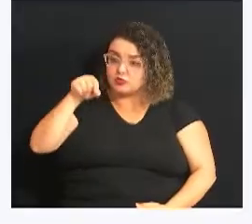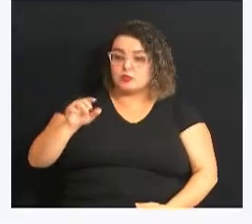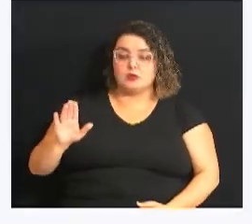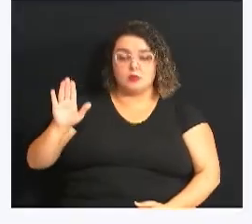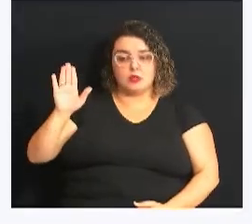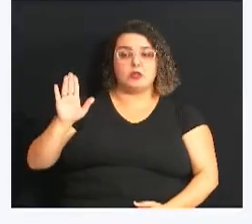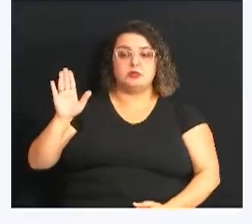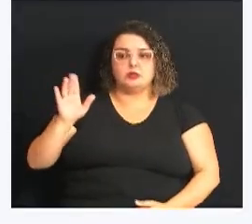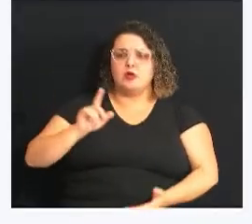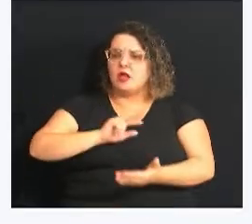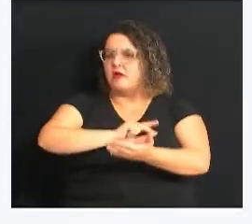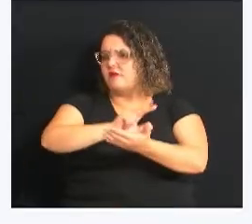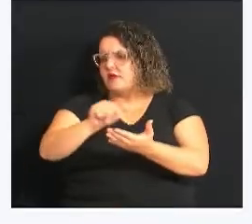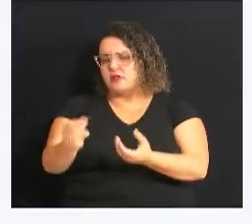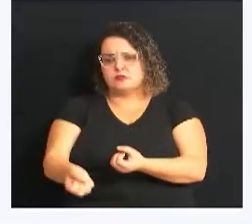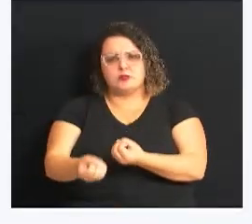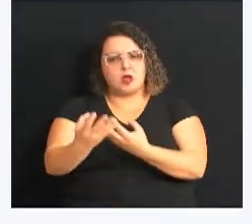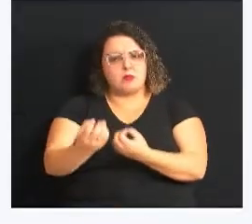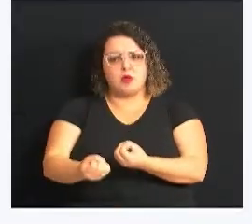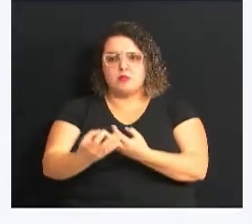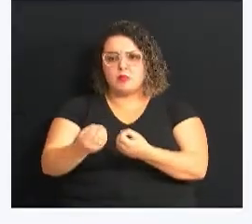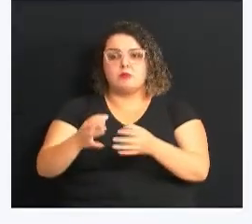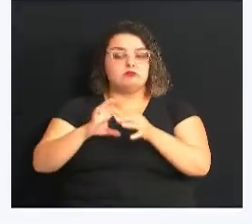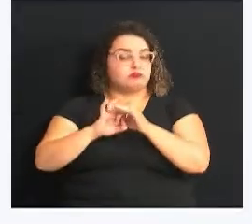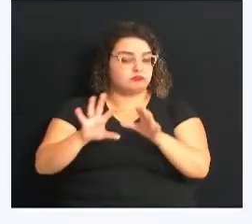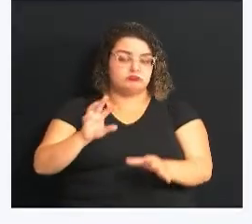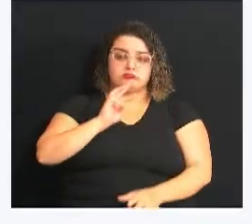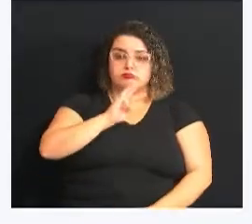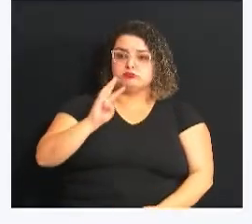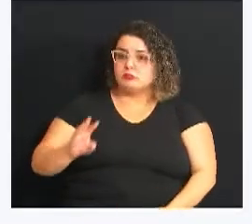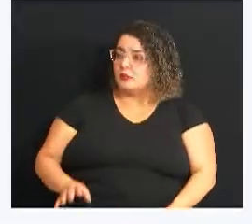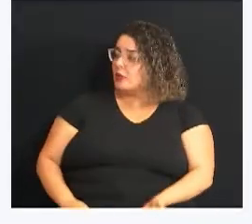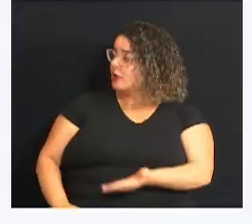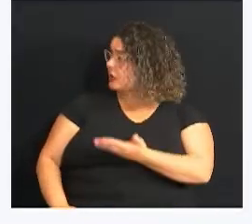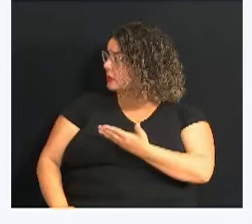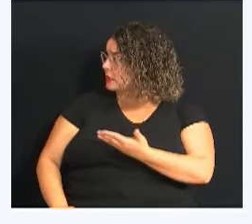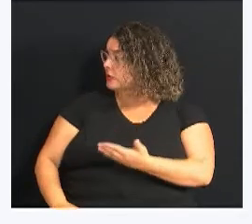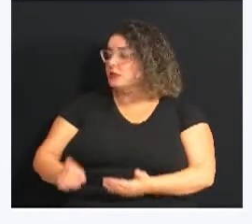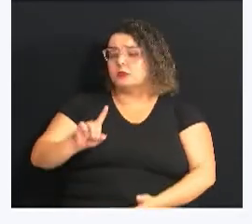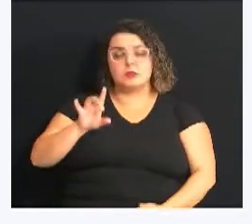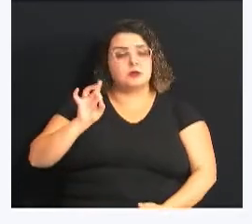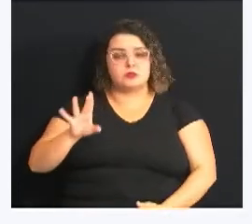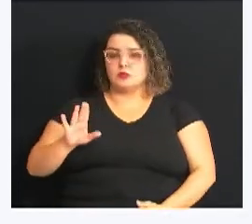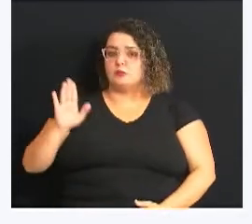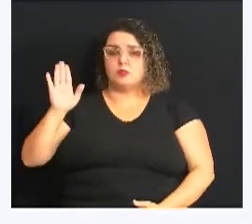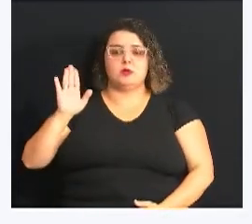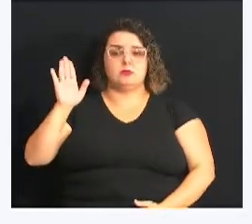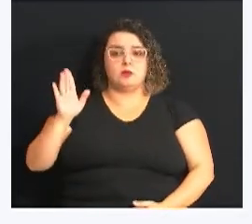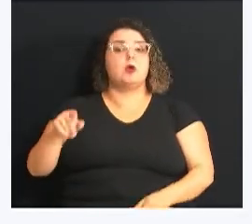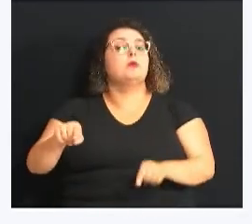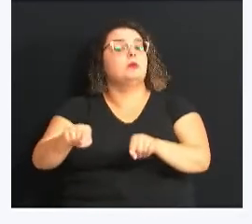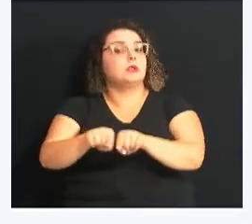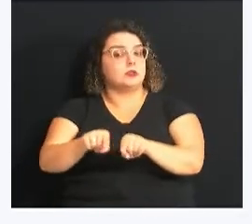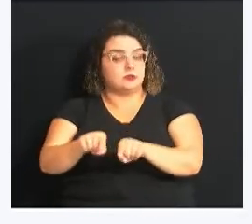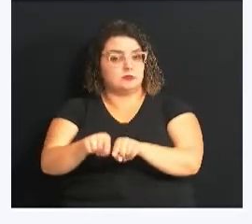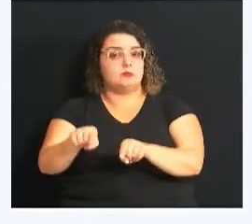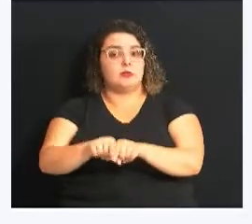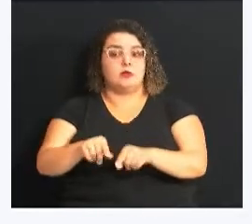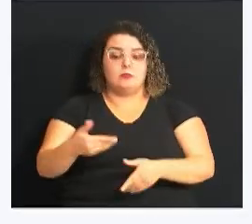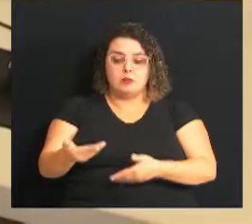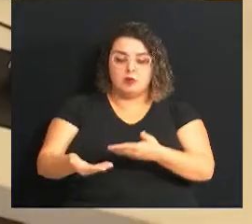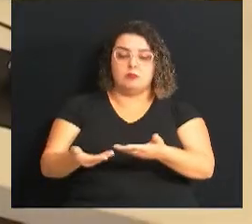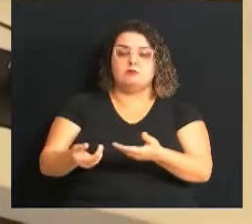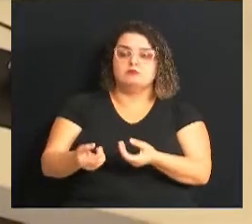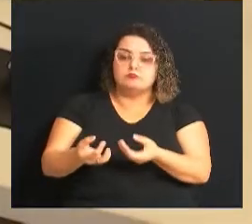São inúmeras informações disponíveis no site, não apenas sobre o candidato, como também sua prestação de